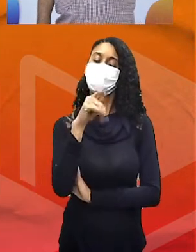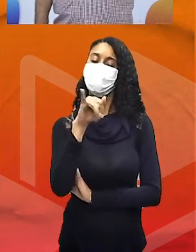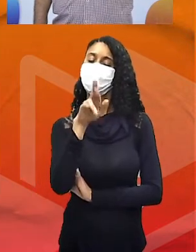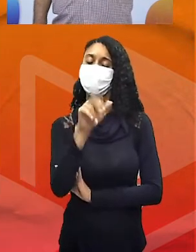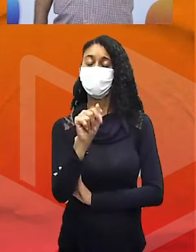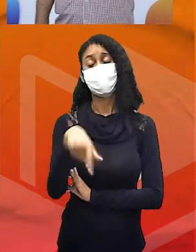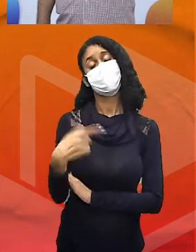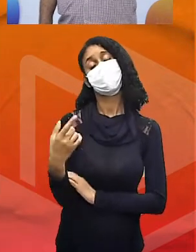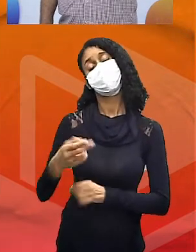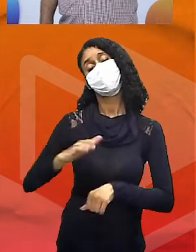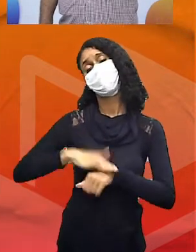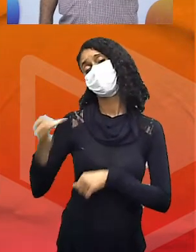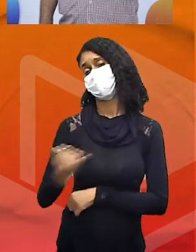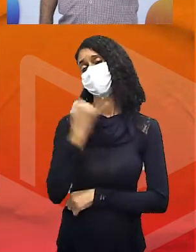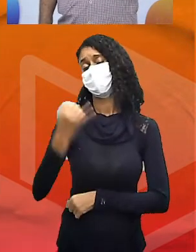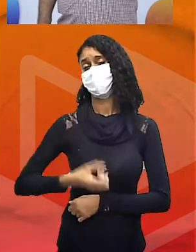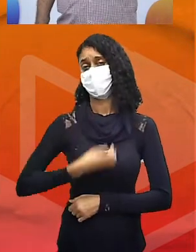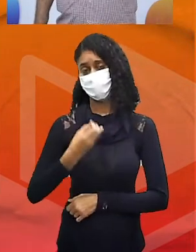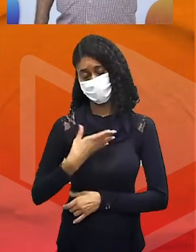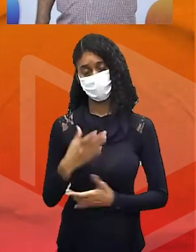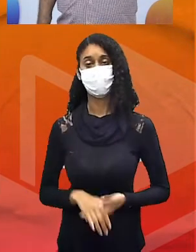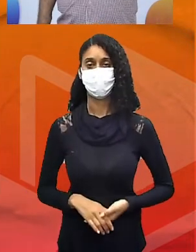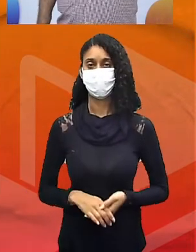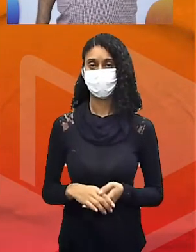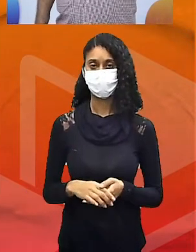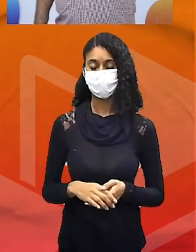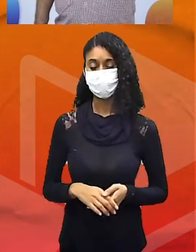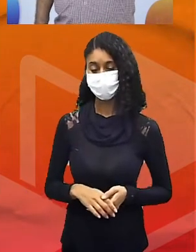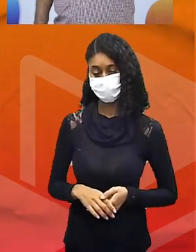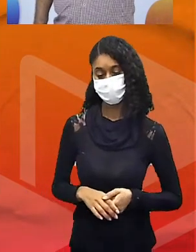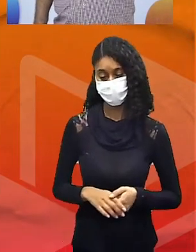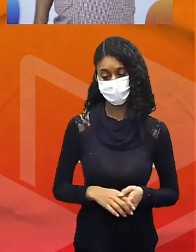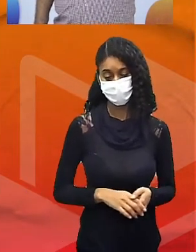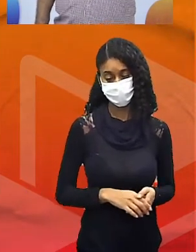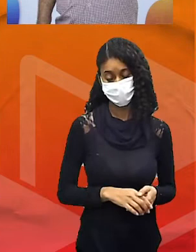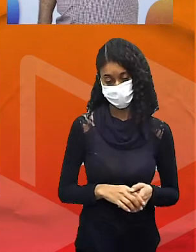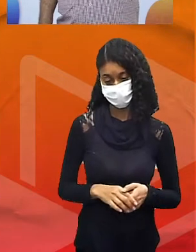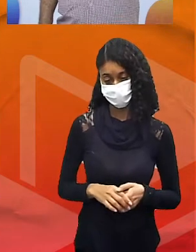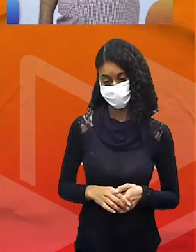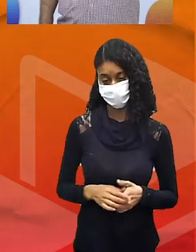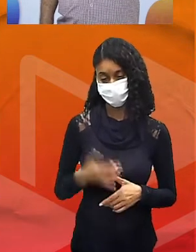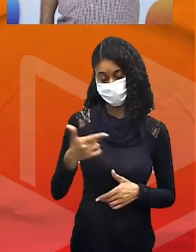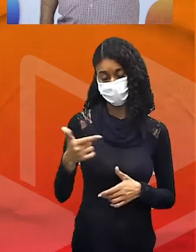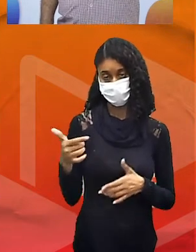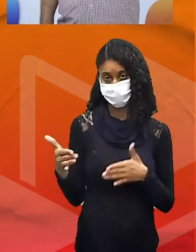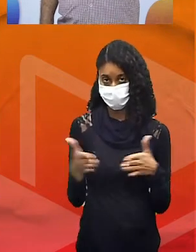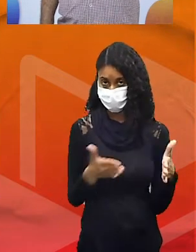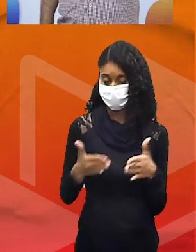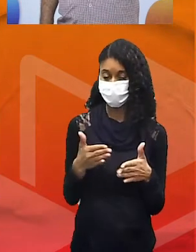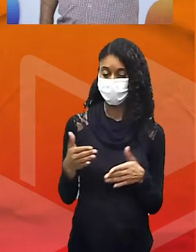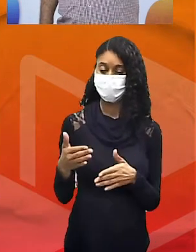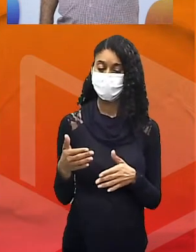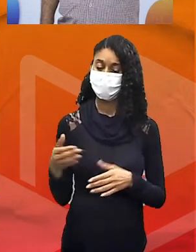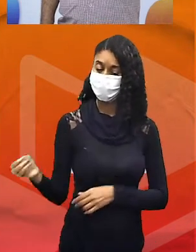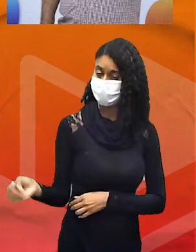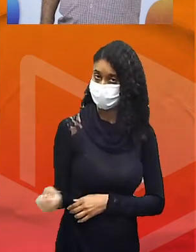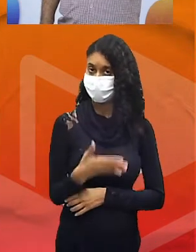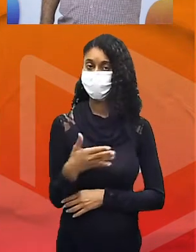século XX. Tá? Ele surge ali na segunda fase do movimento modernista,